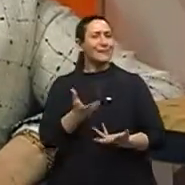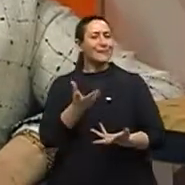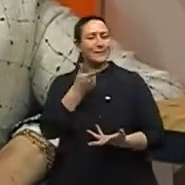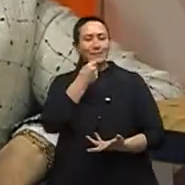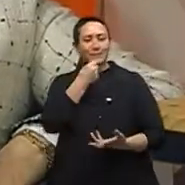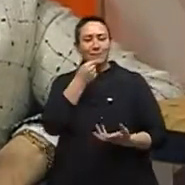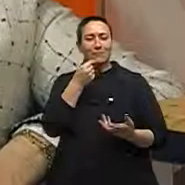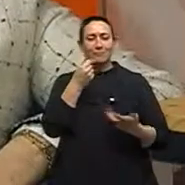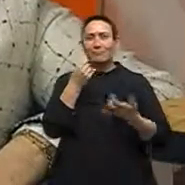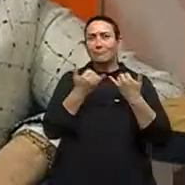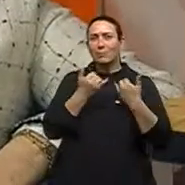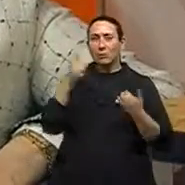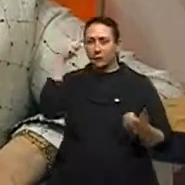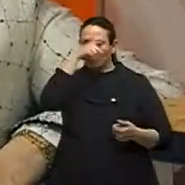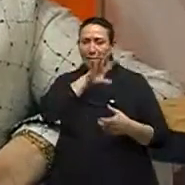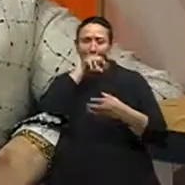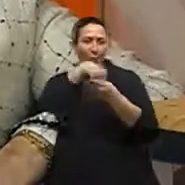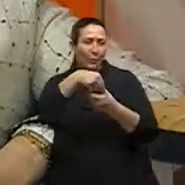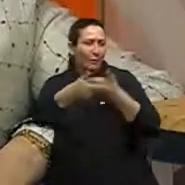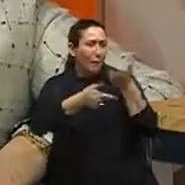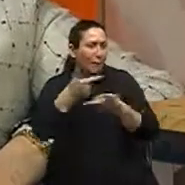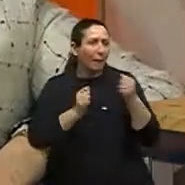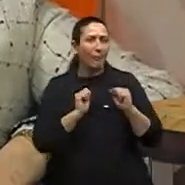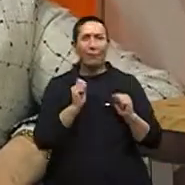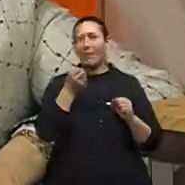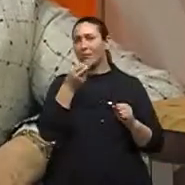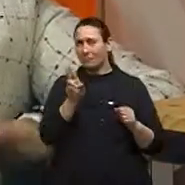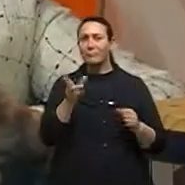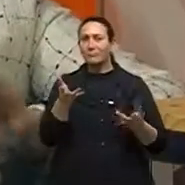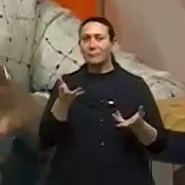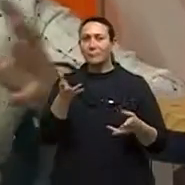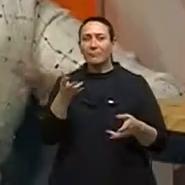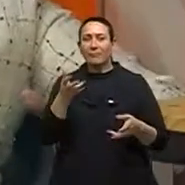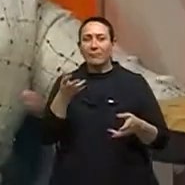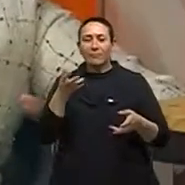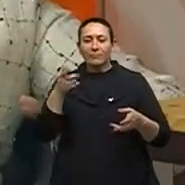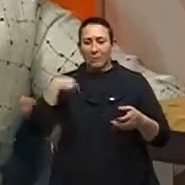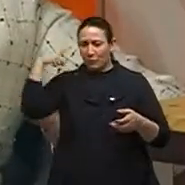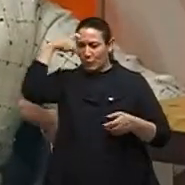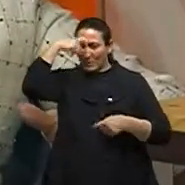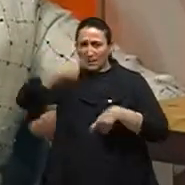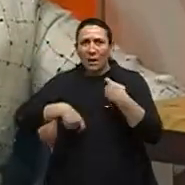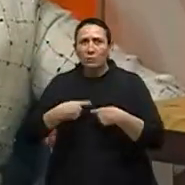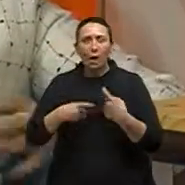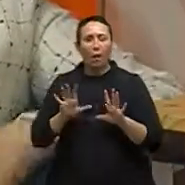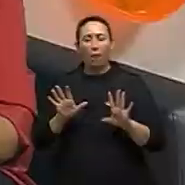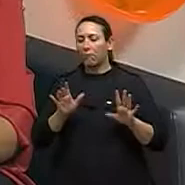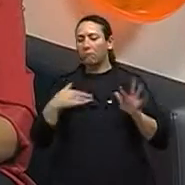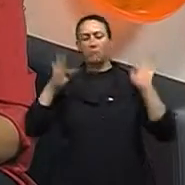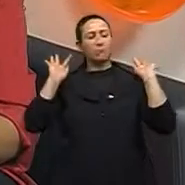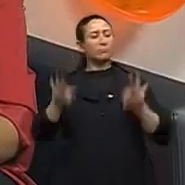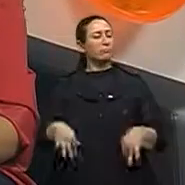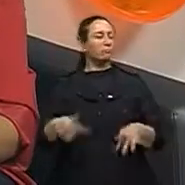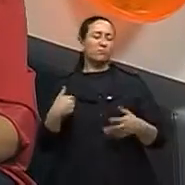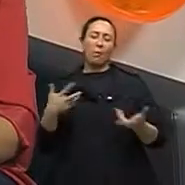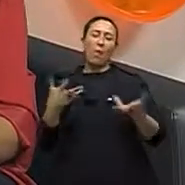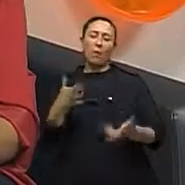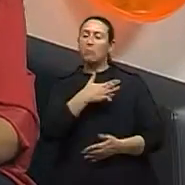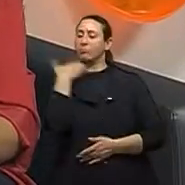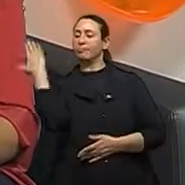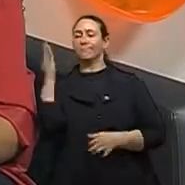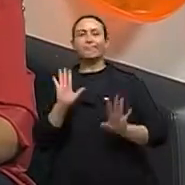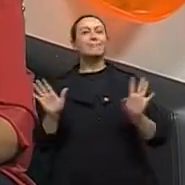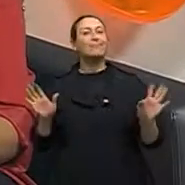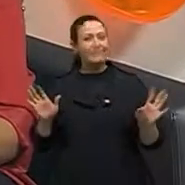trabalho ou com algumas limitações físicas mesmo sexual ele pensa que terminou sua função então ele teme a morte aqui e